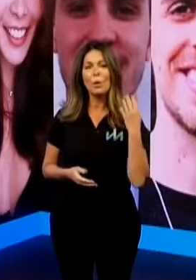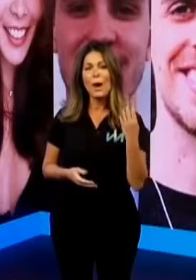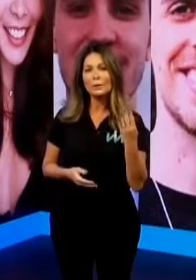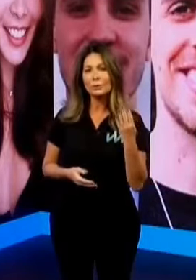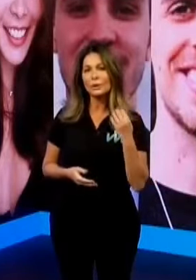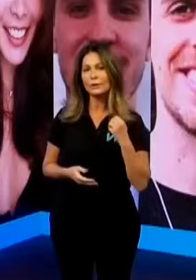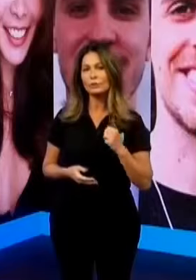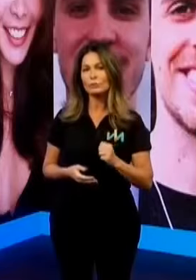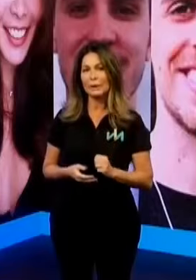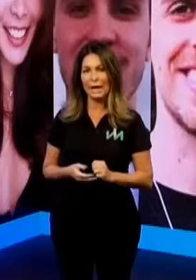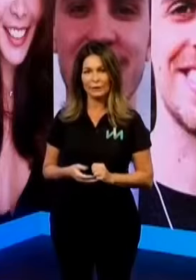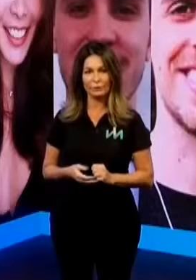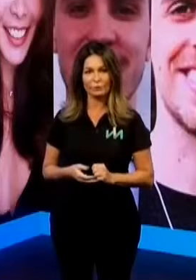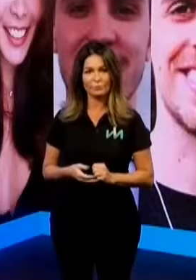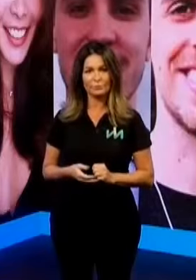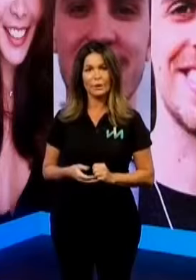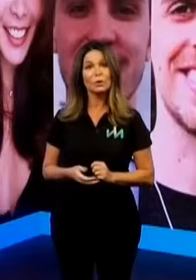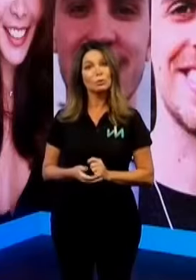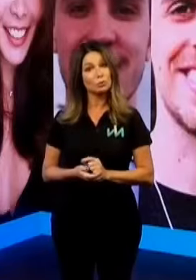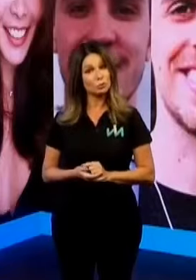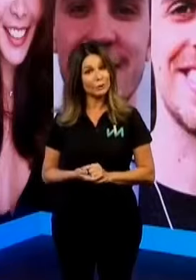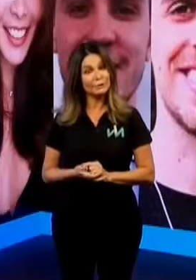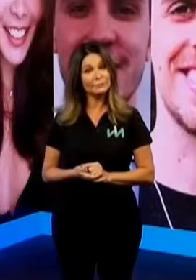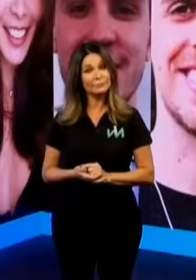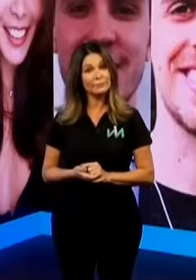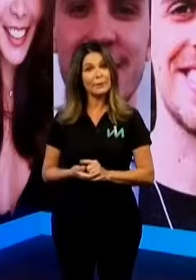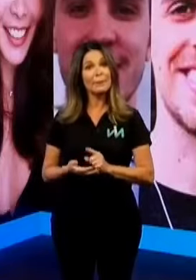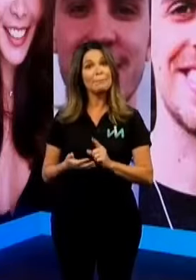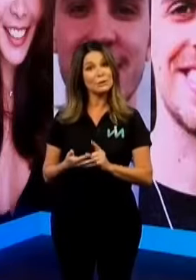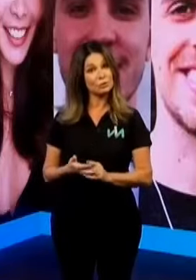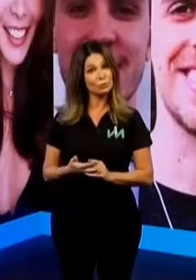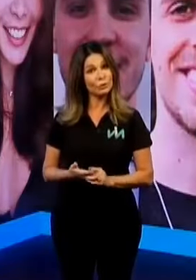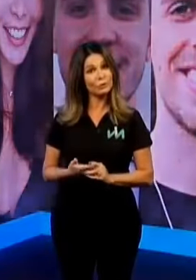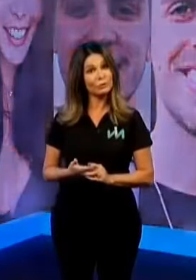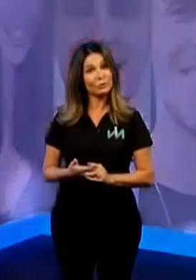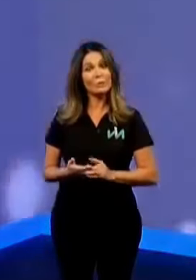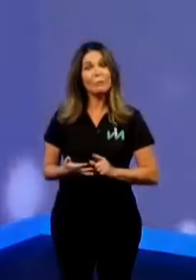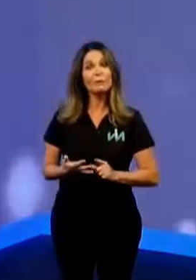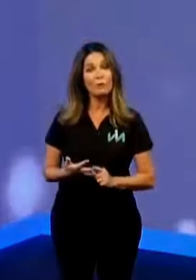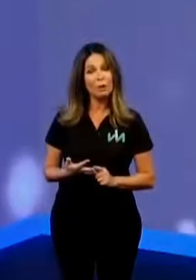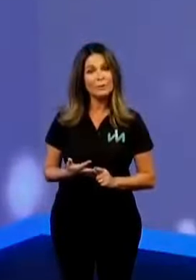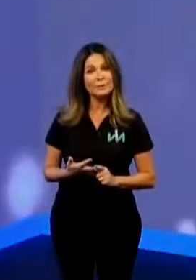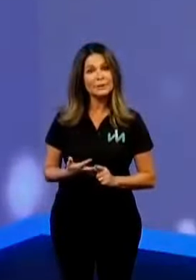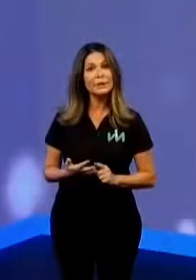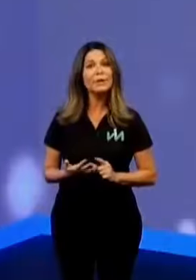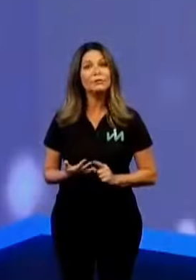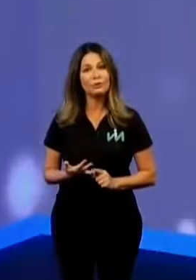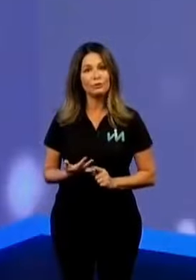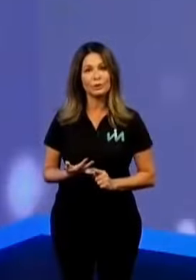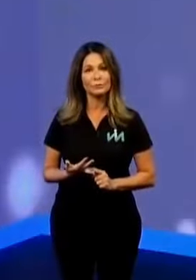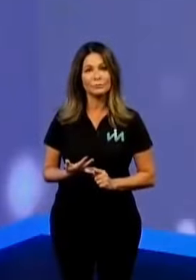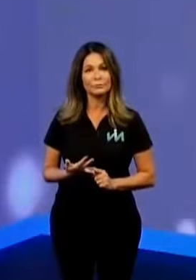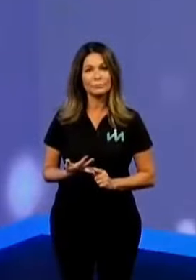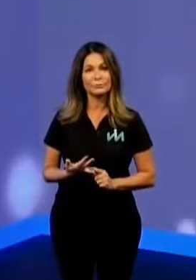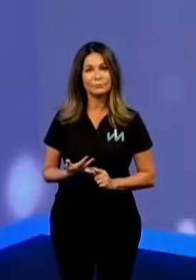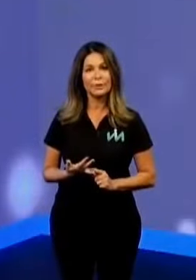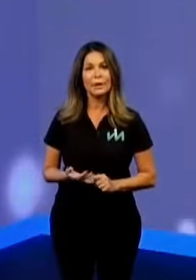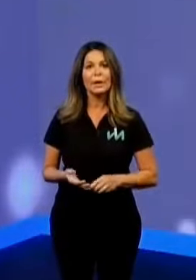tem 4 grandes pilares: cultura, pessoas, performance e